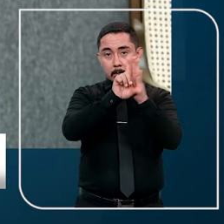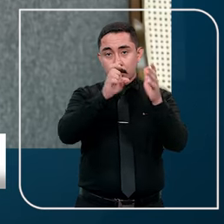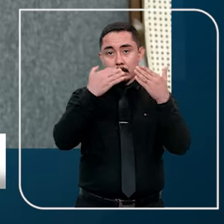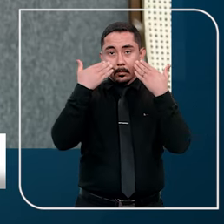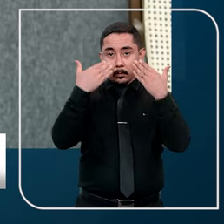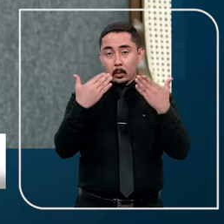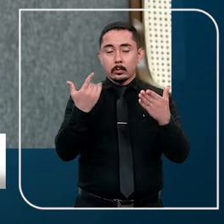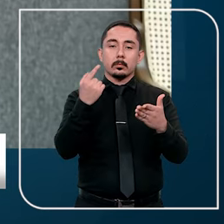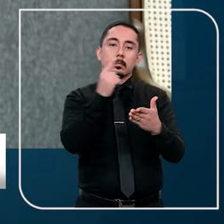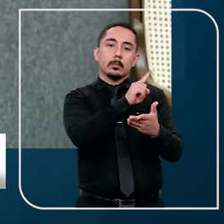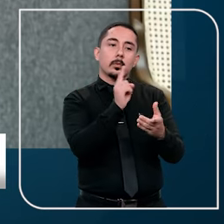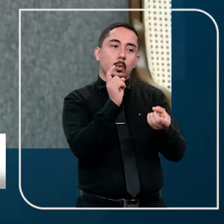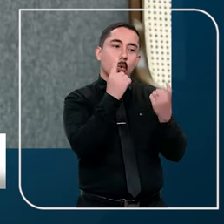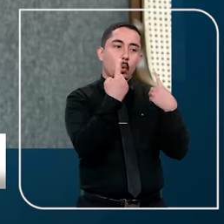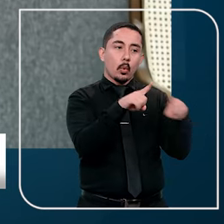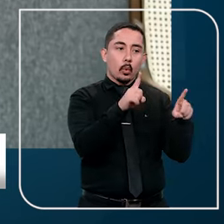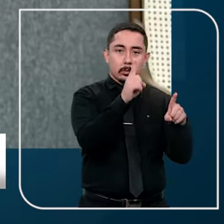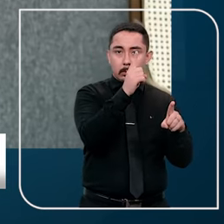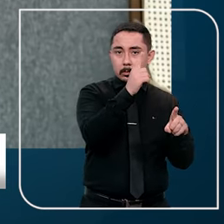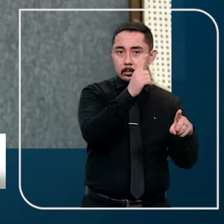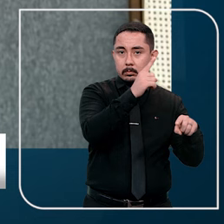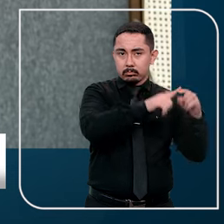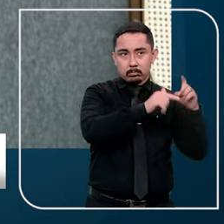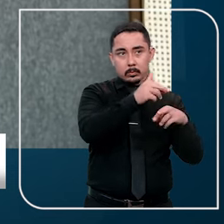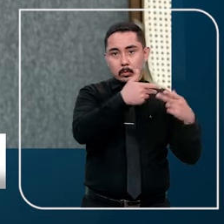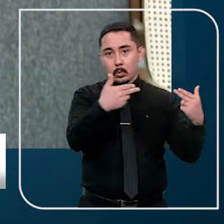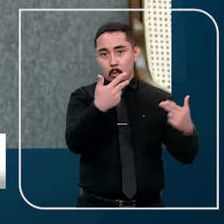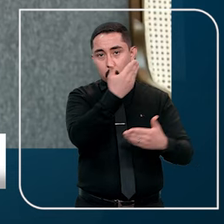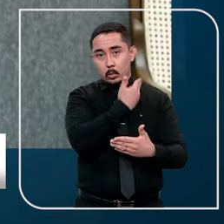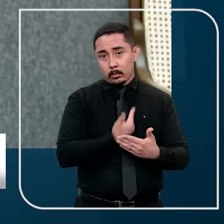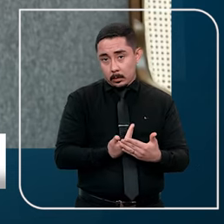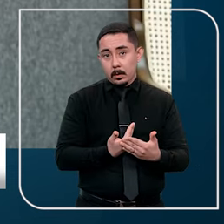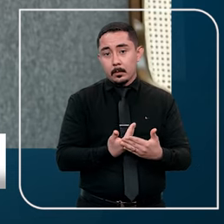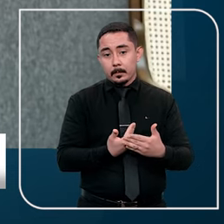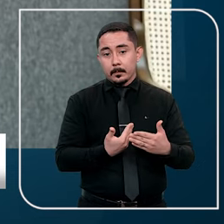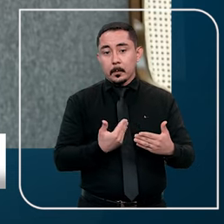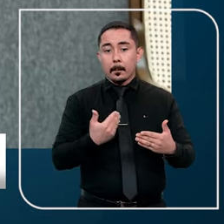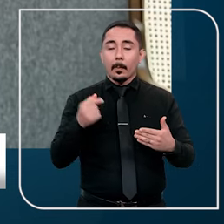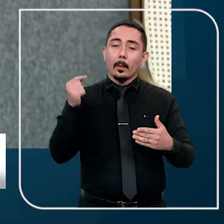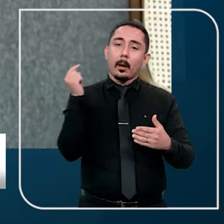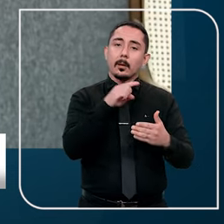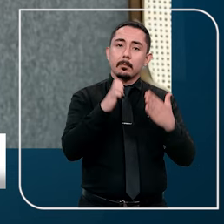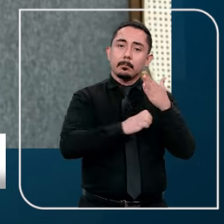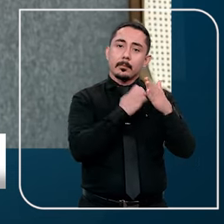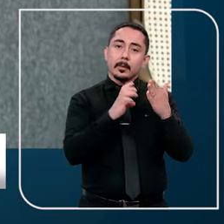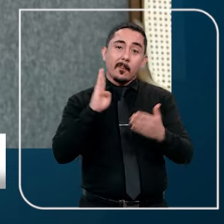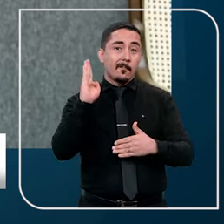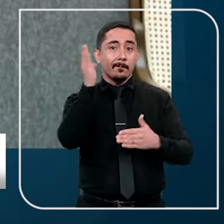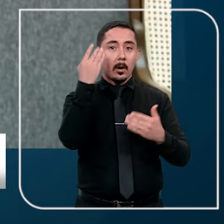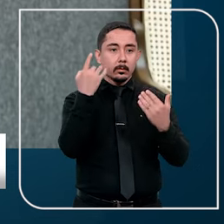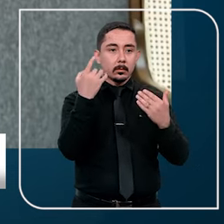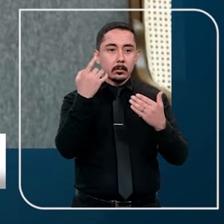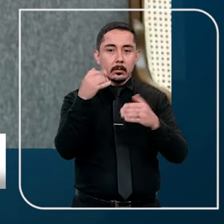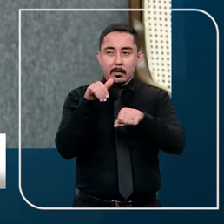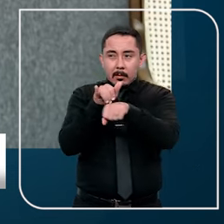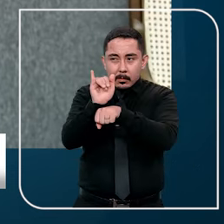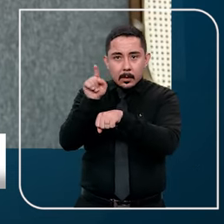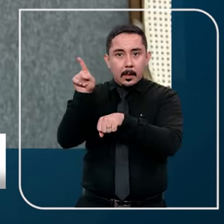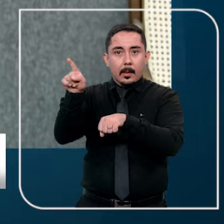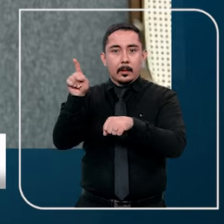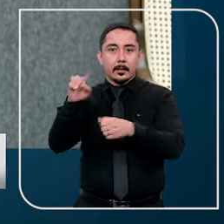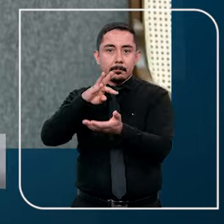a lei prevê como ato contra o patrimônio público a constituição das chamadas empresas de fachada para enganar a